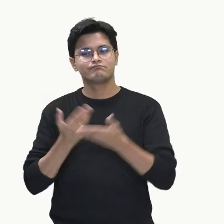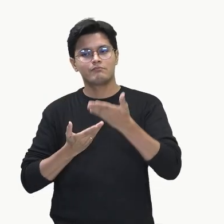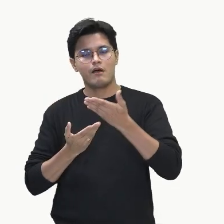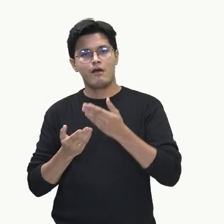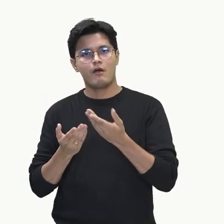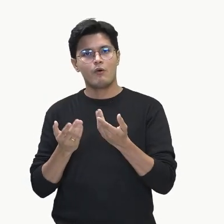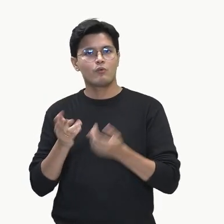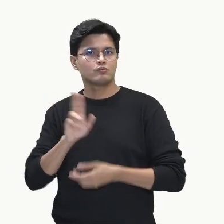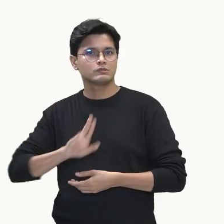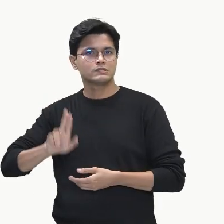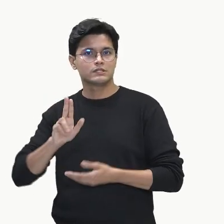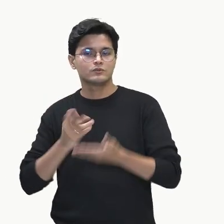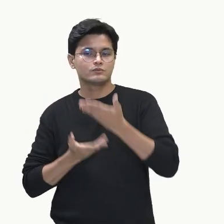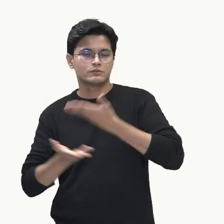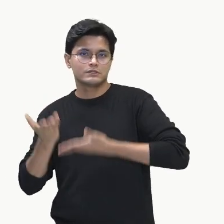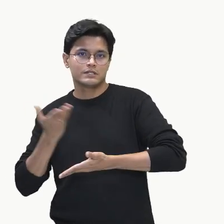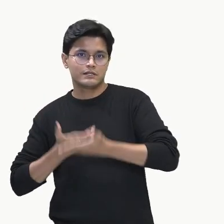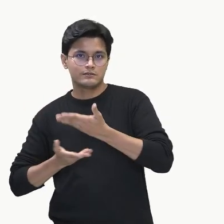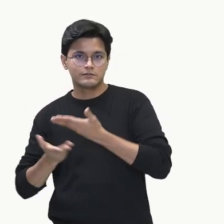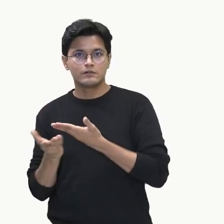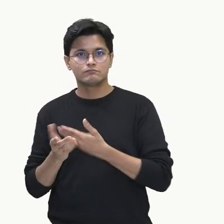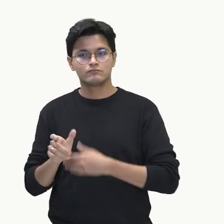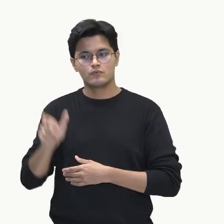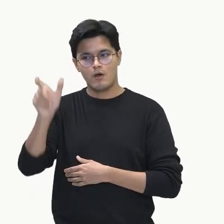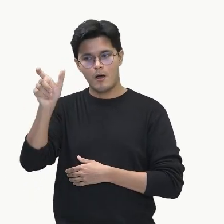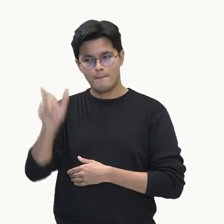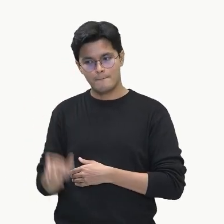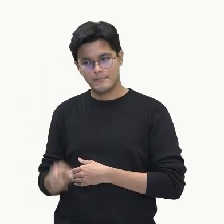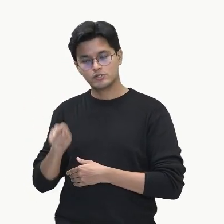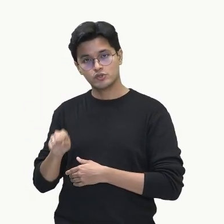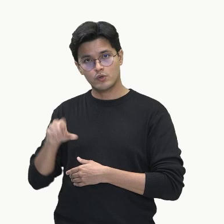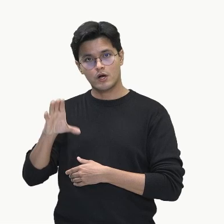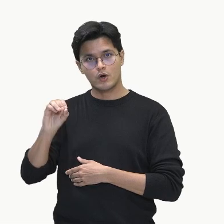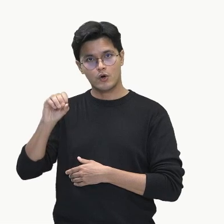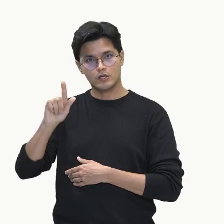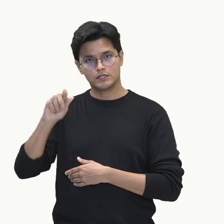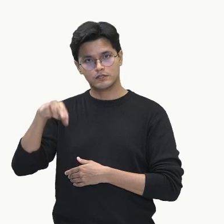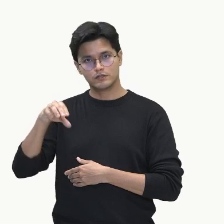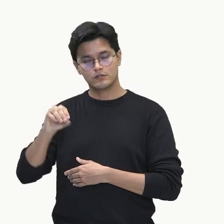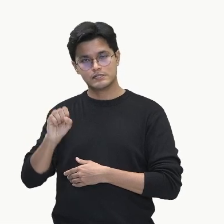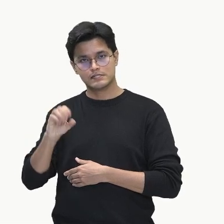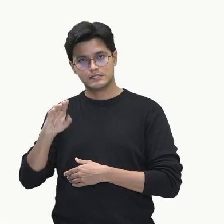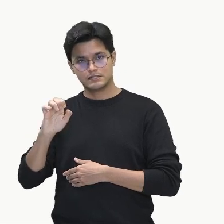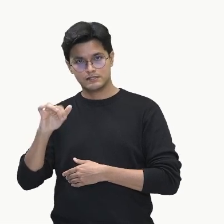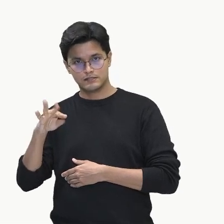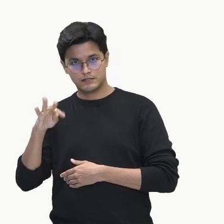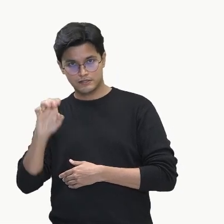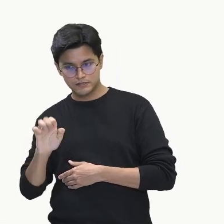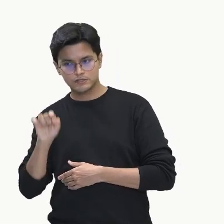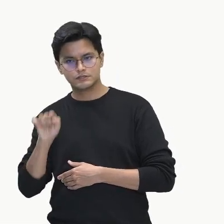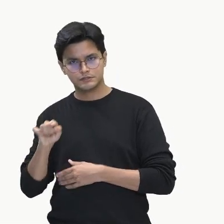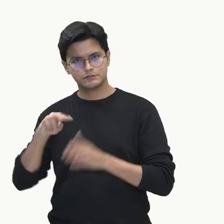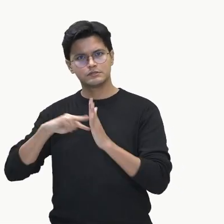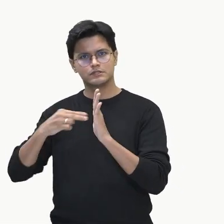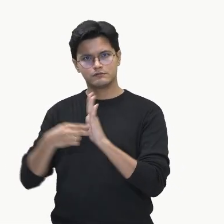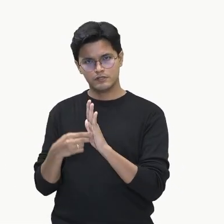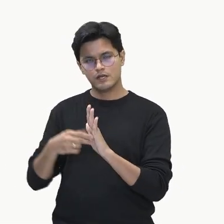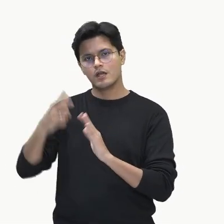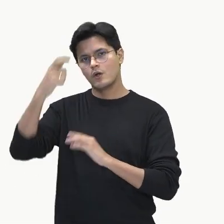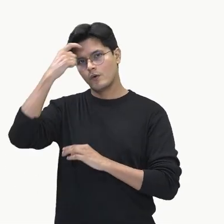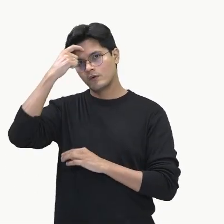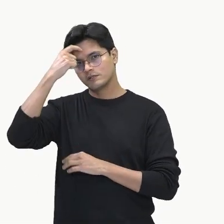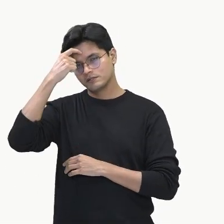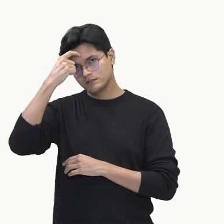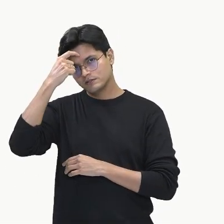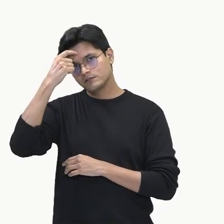interação entre o sujeito cognoscente, ou seja, né, a nossa consciência,